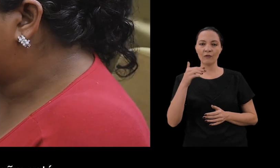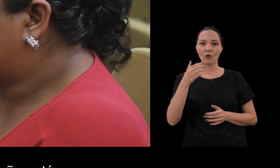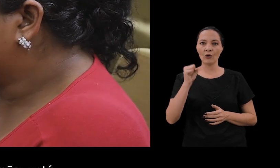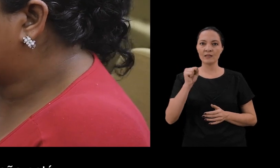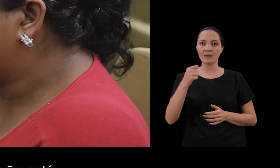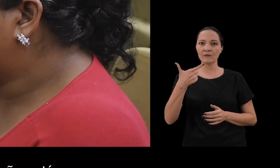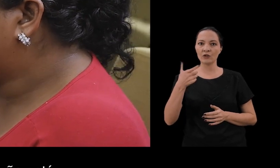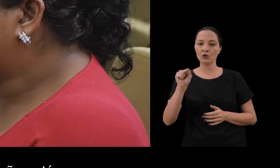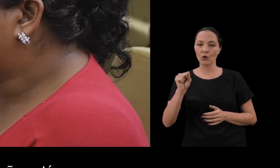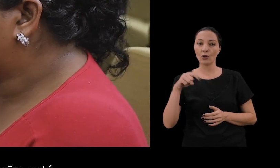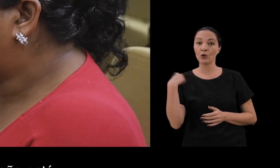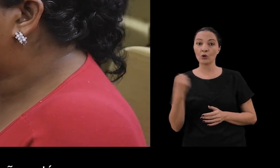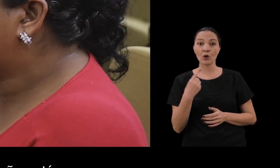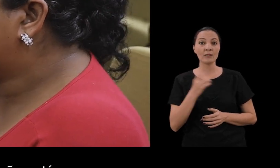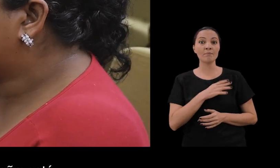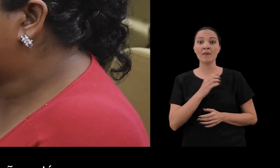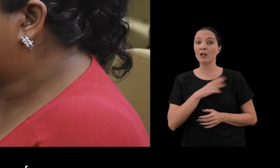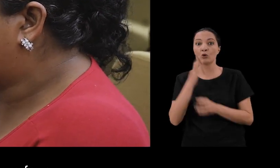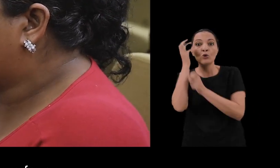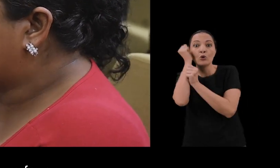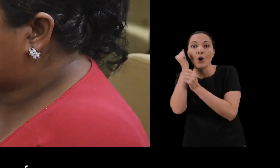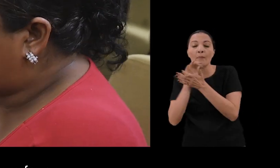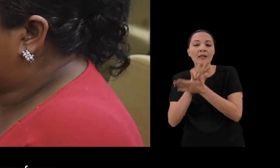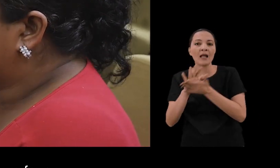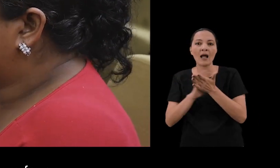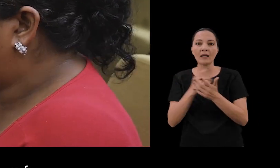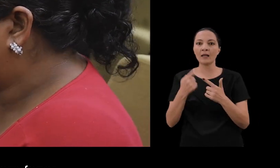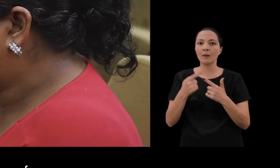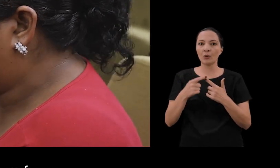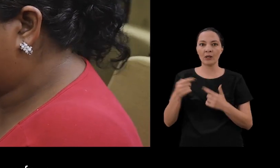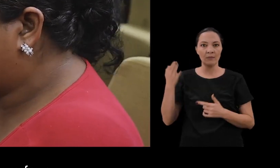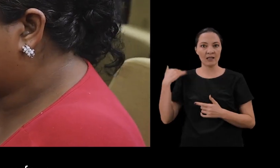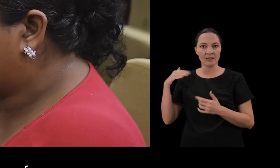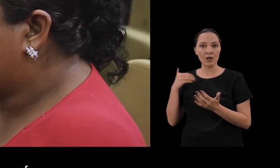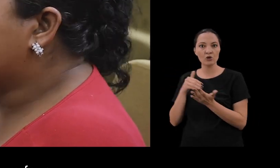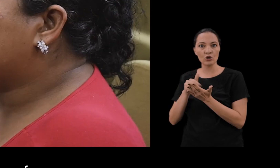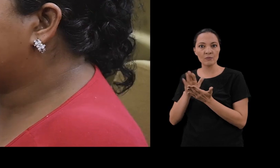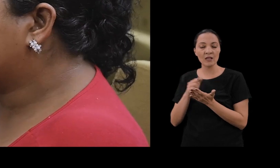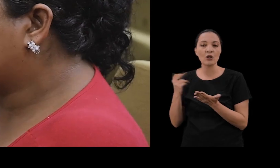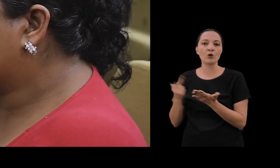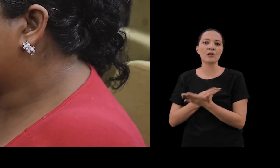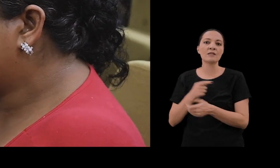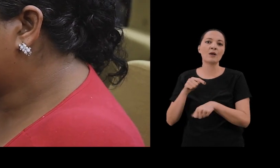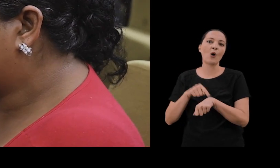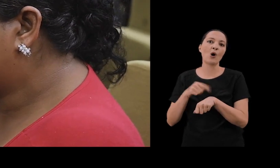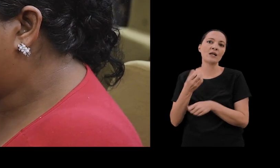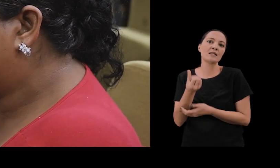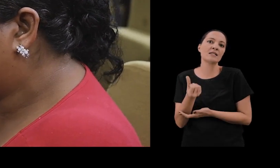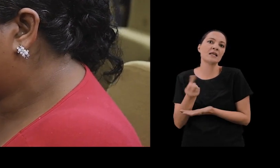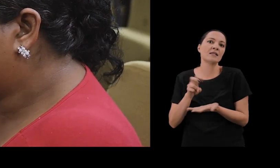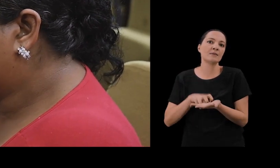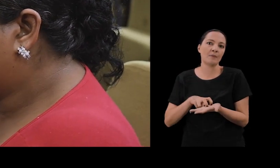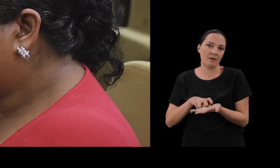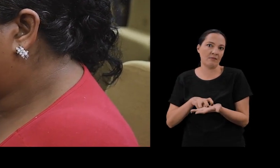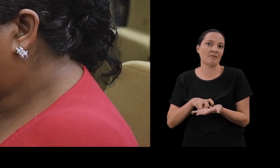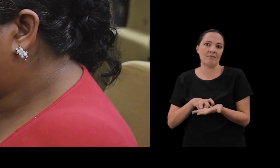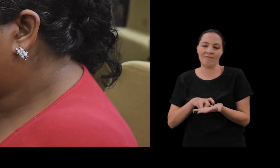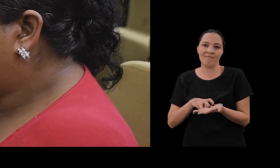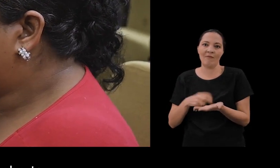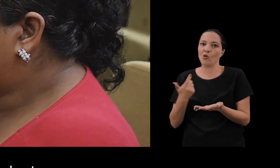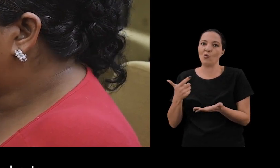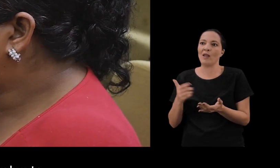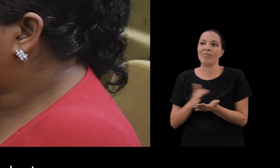gente não tá dormindo, está com medo, porque quando eles foram fazer o despejo com a gente, eles foram 6 horas da manhã,